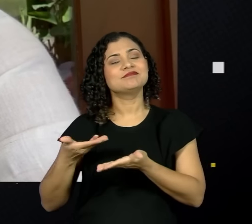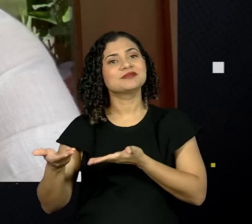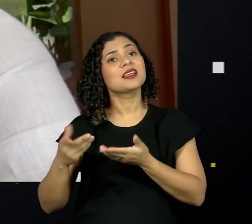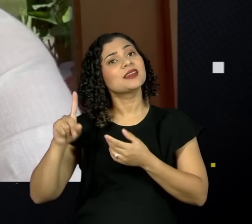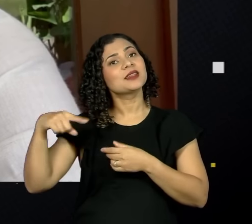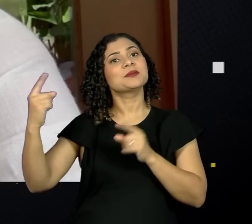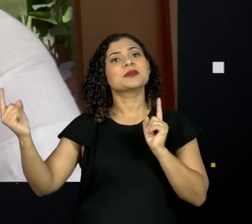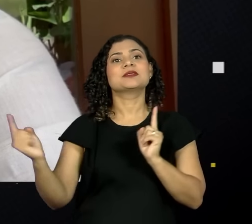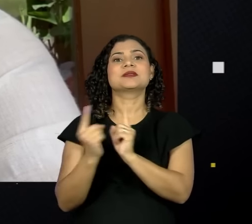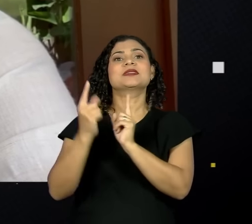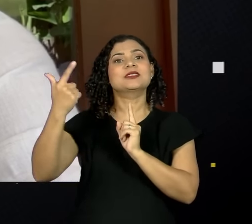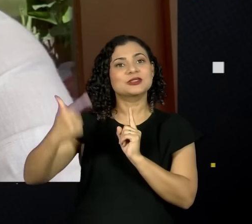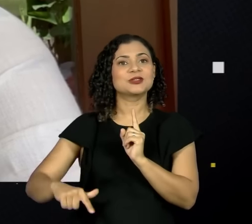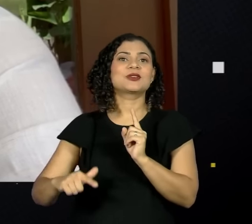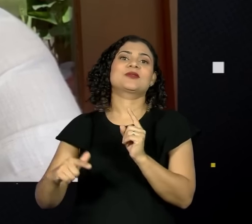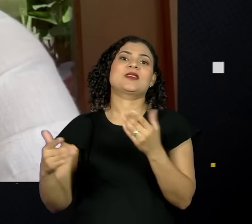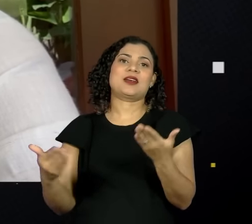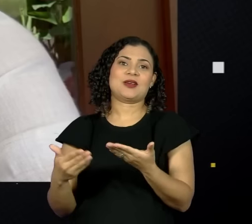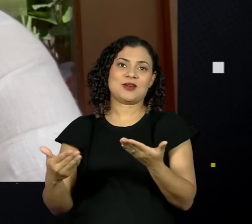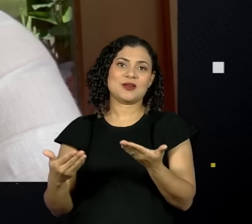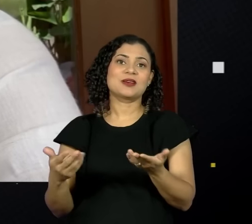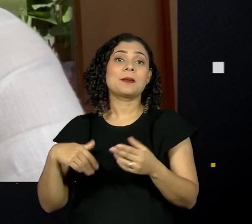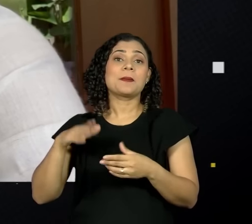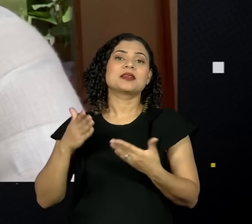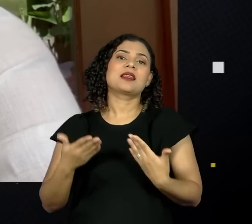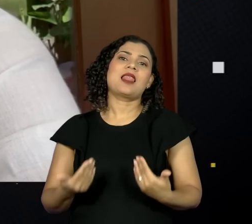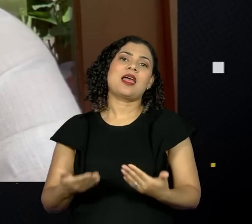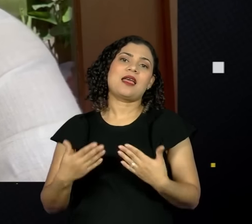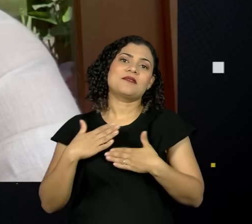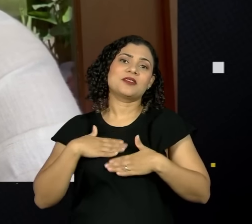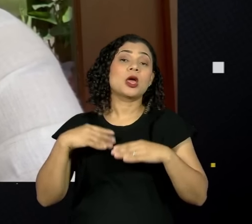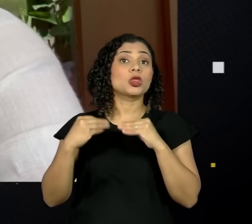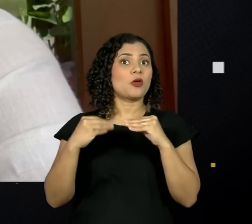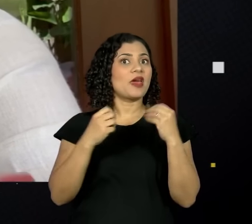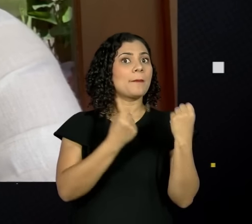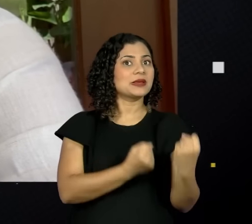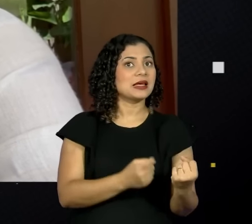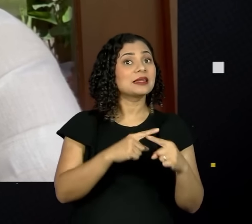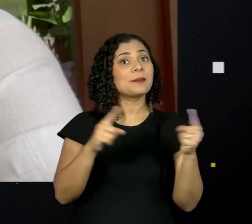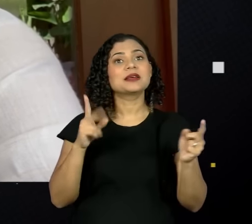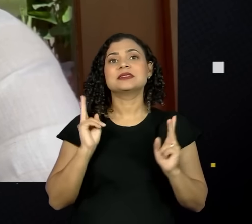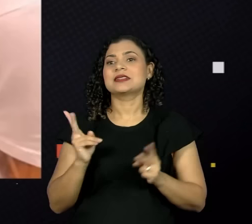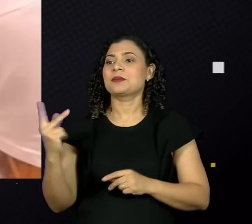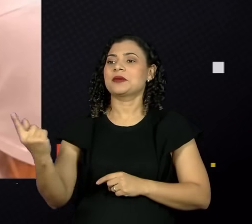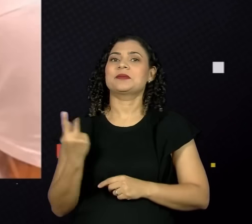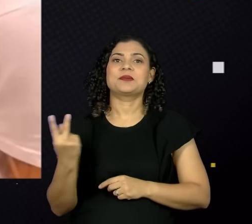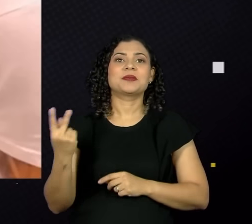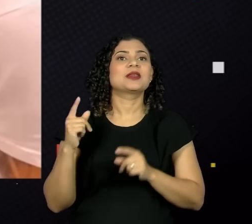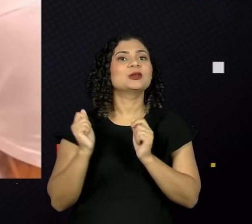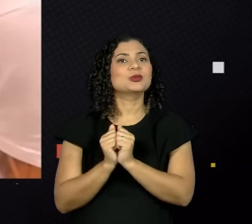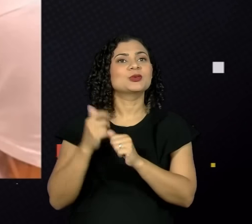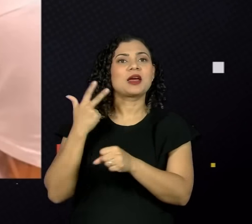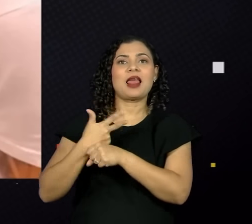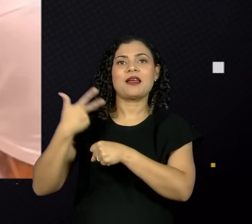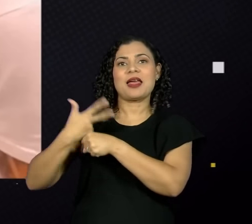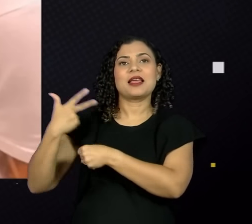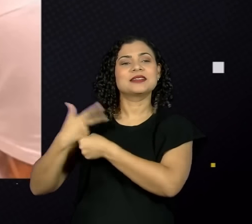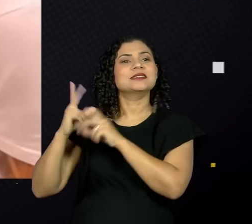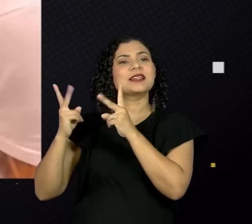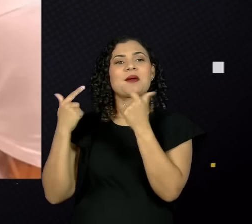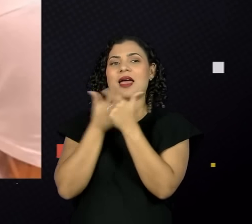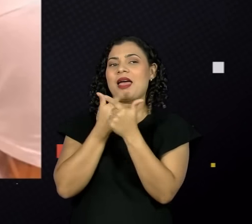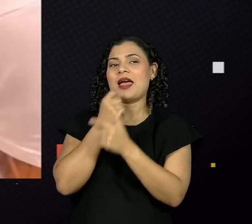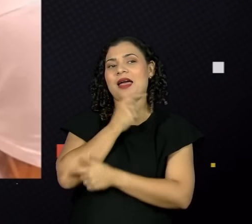esse Reencontro em todas as Flores foi mais leve né apesar de S novela muito pesada mas a gente ria muito gravando e fazendo piadas